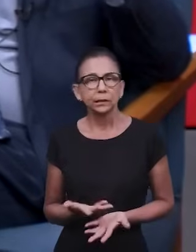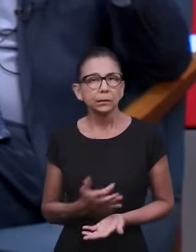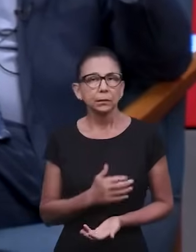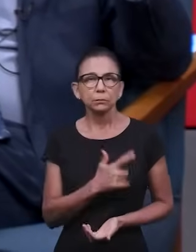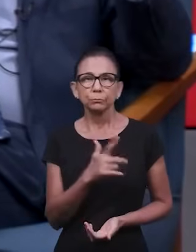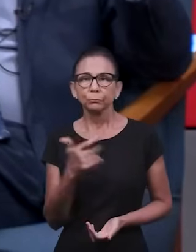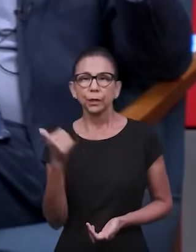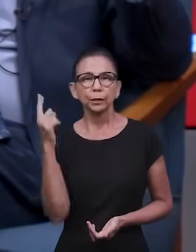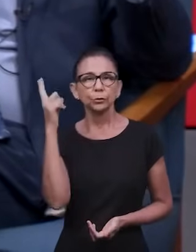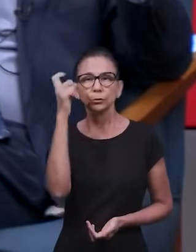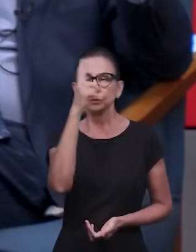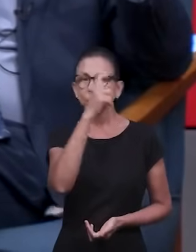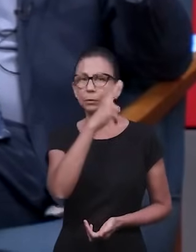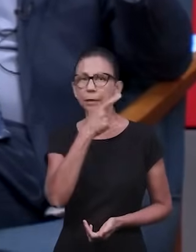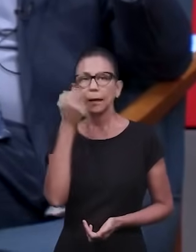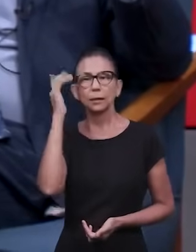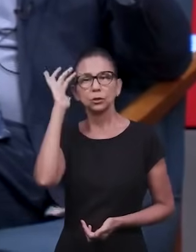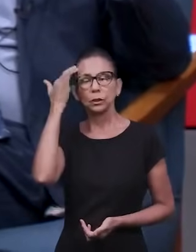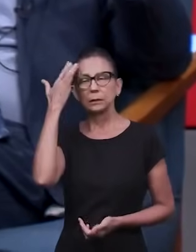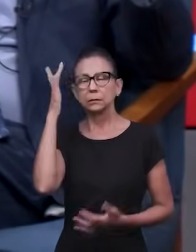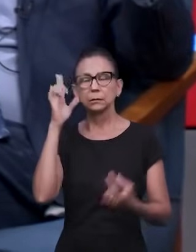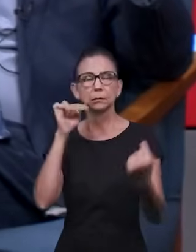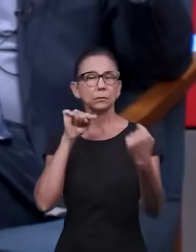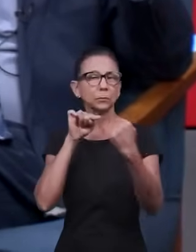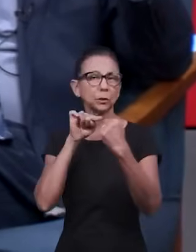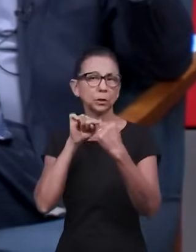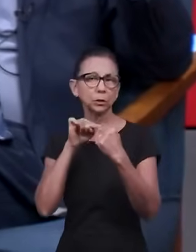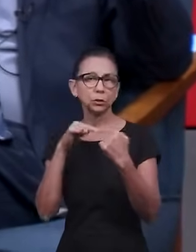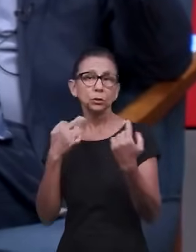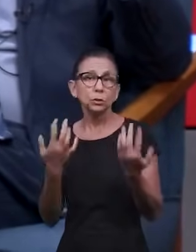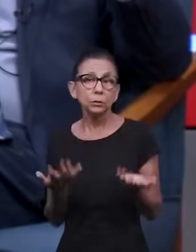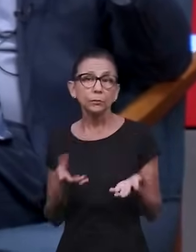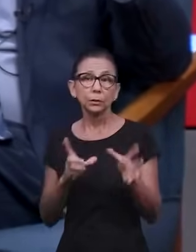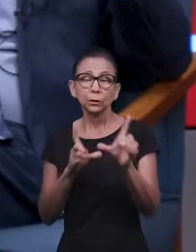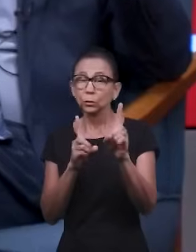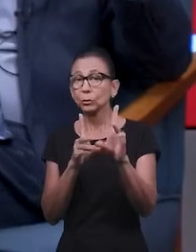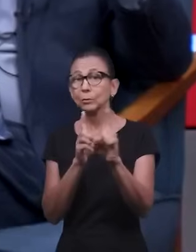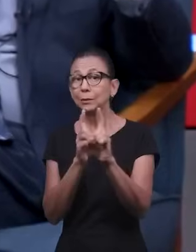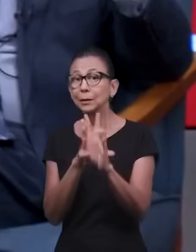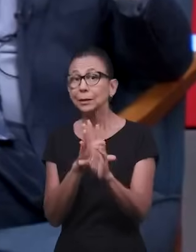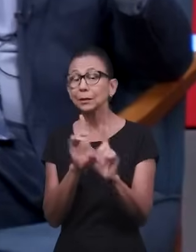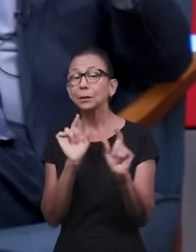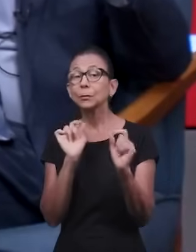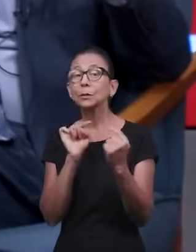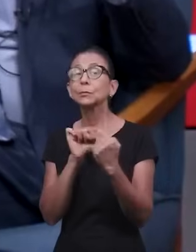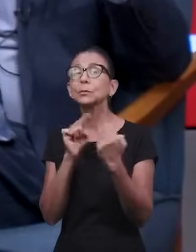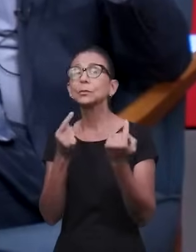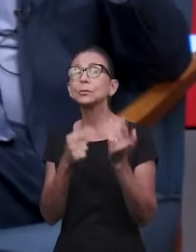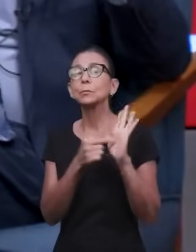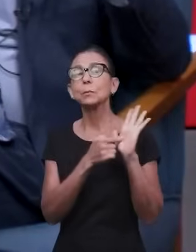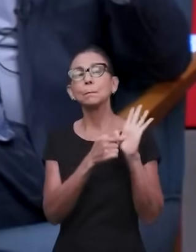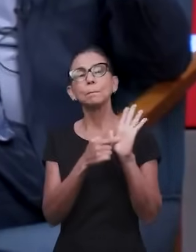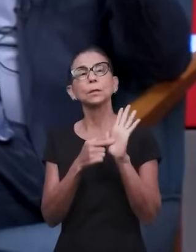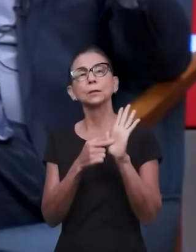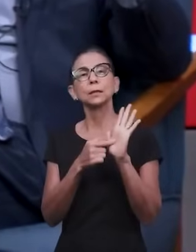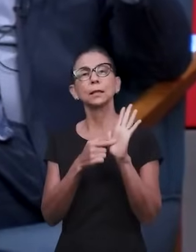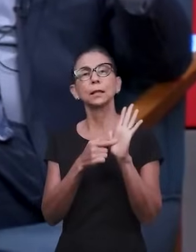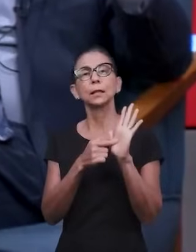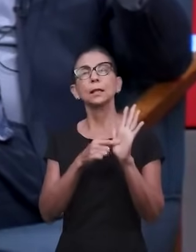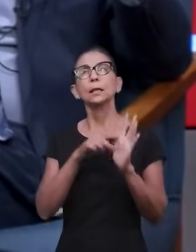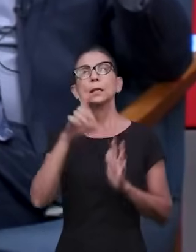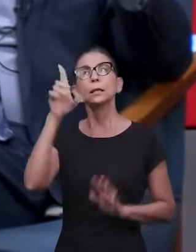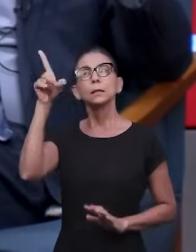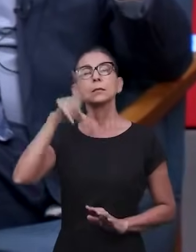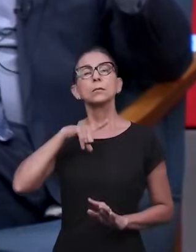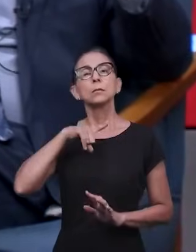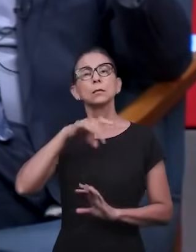dificuldade de entender o objetivo dessa doutrina que é mostrar que Deus